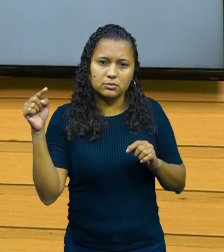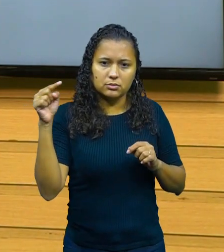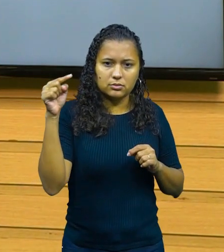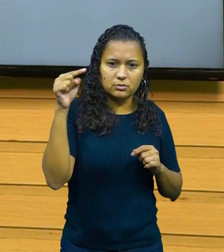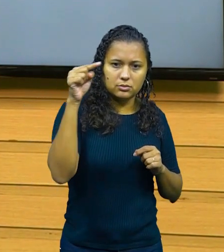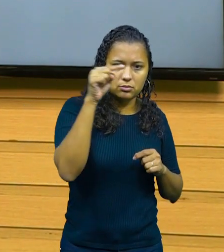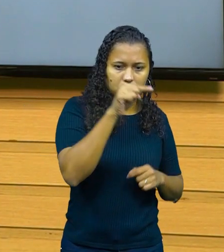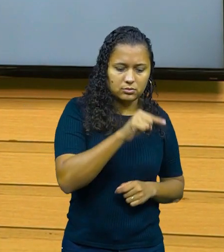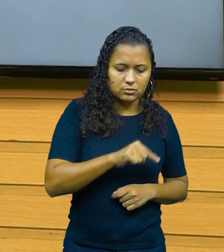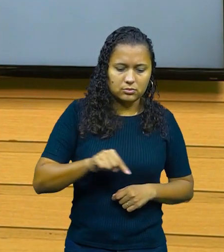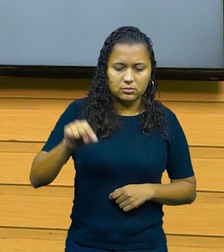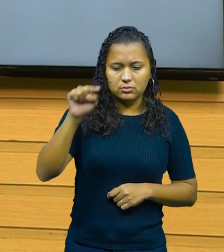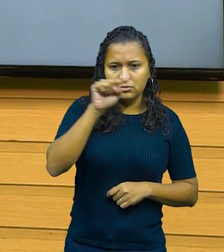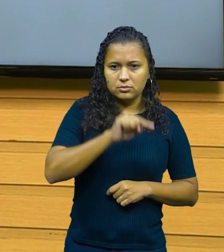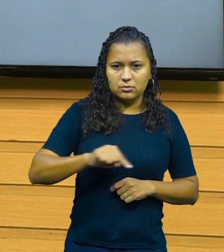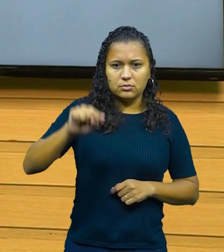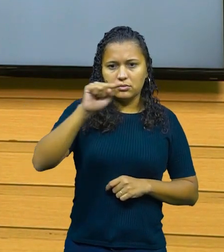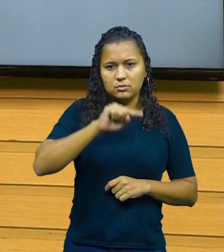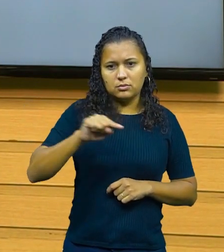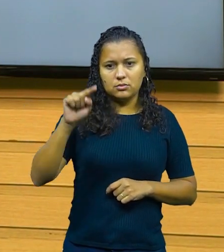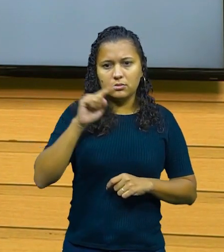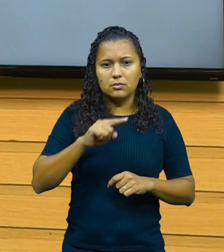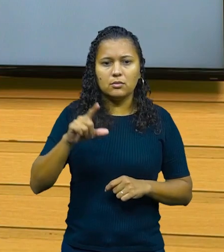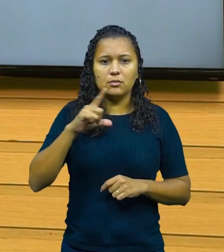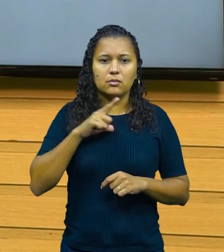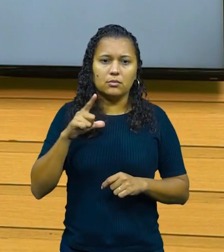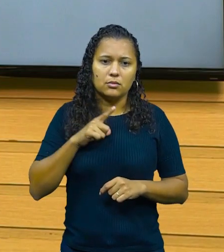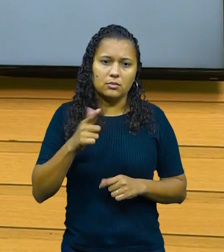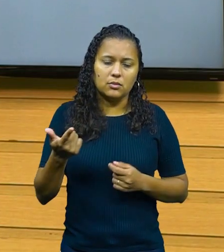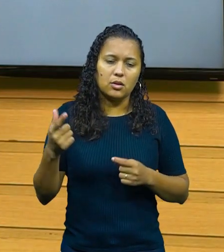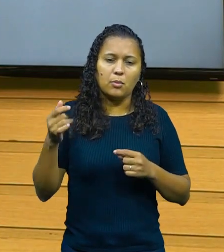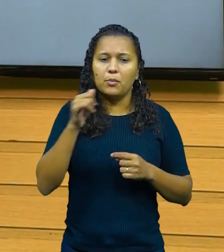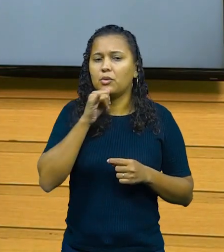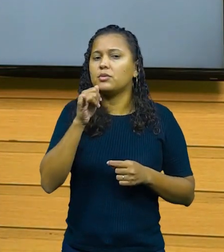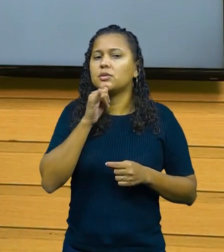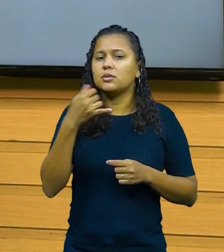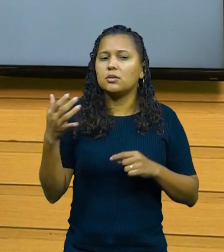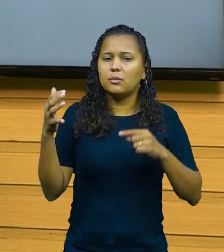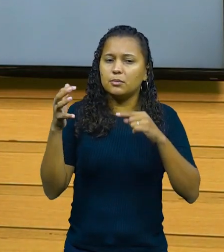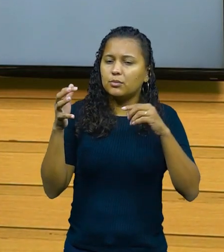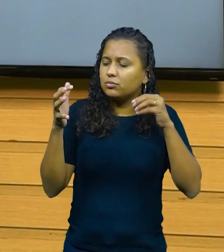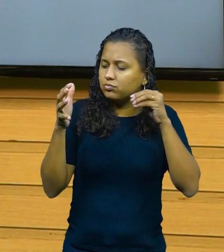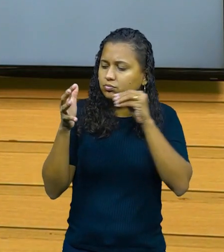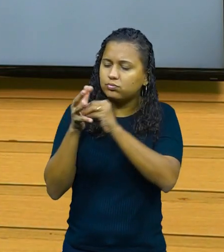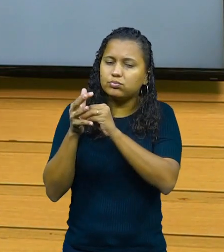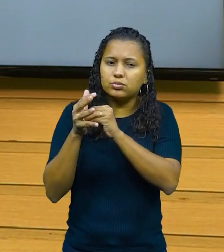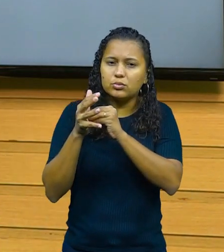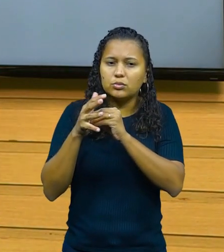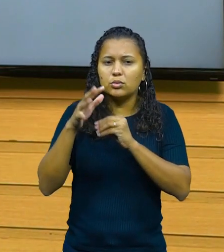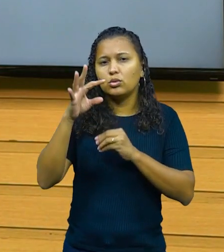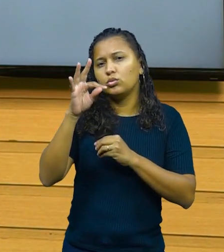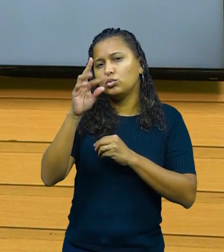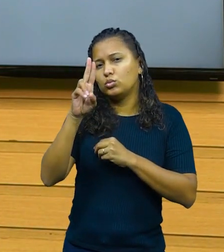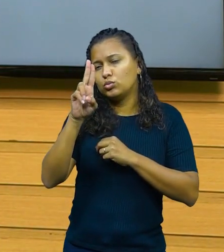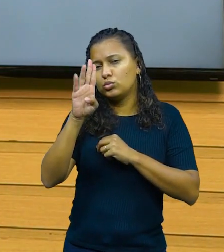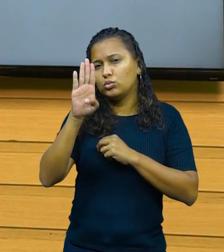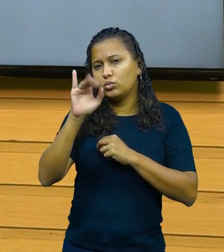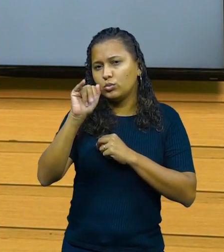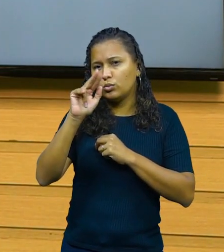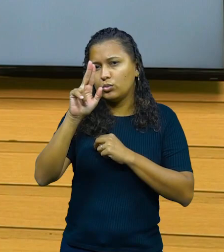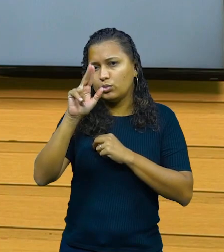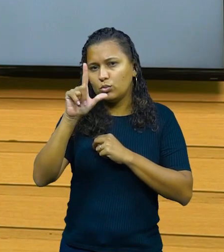entrada da pressão dos processos, né? Dependendo ali, normalmente ele é instalado ali dentro de tubulações, dentro